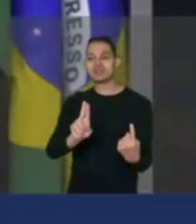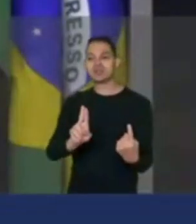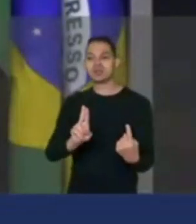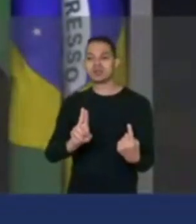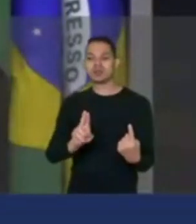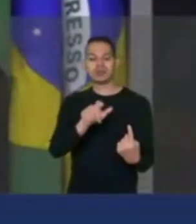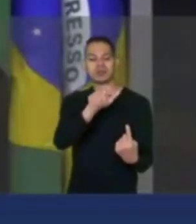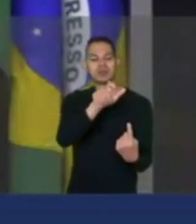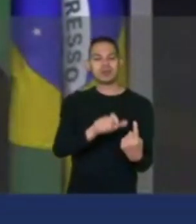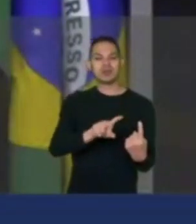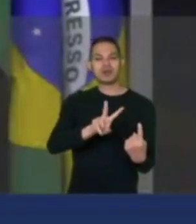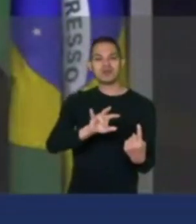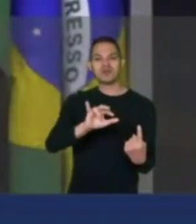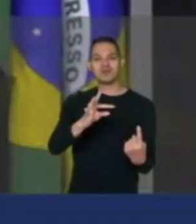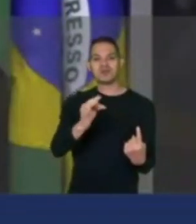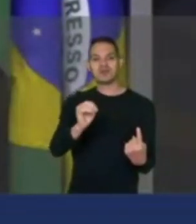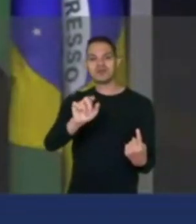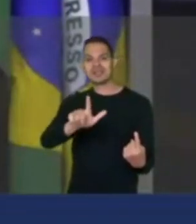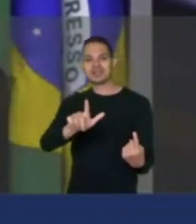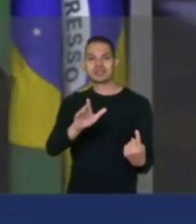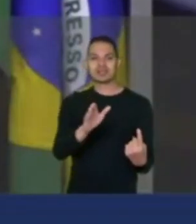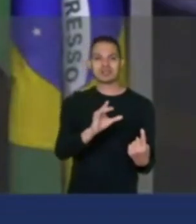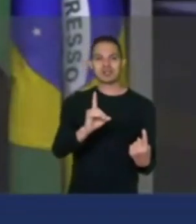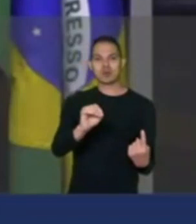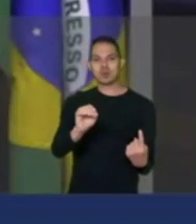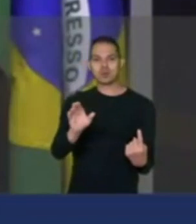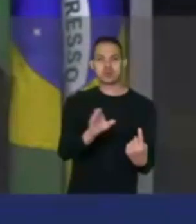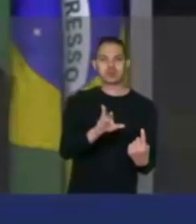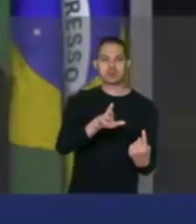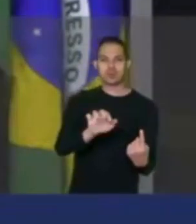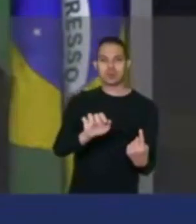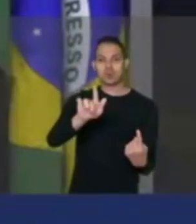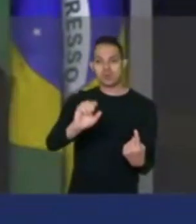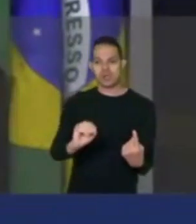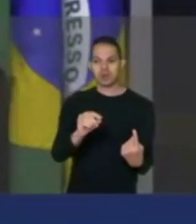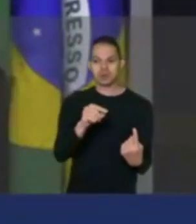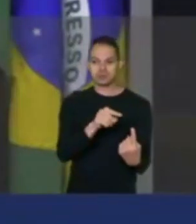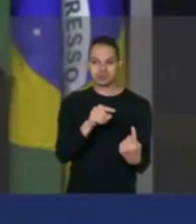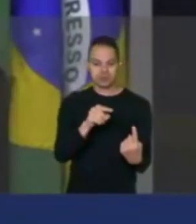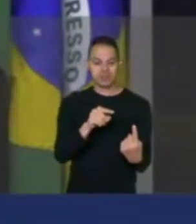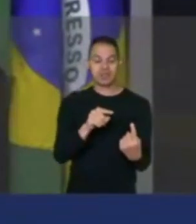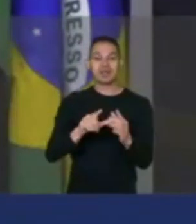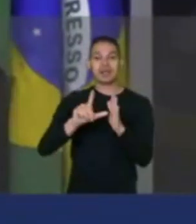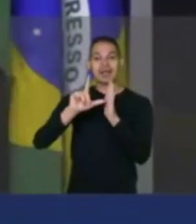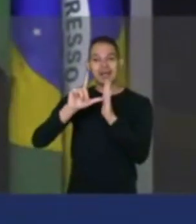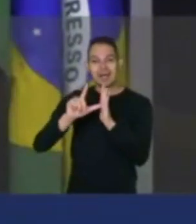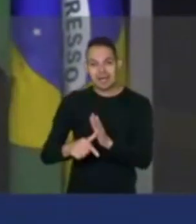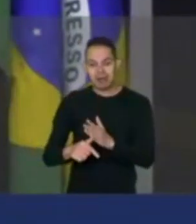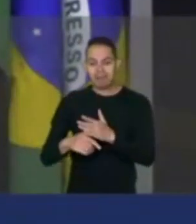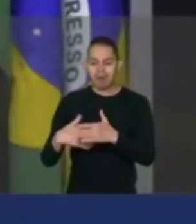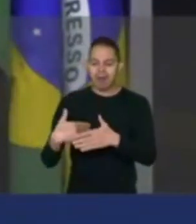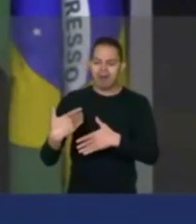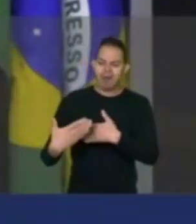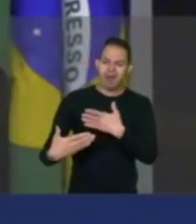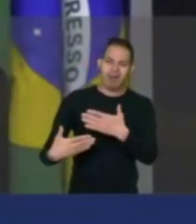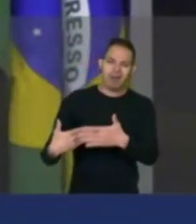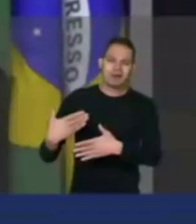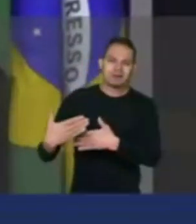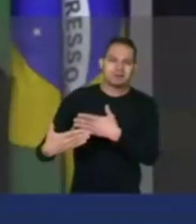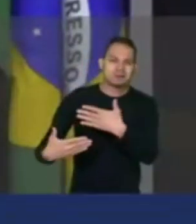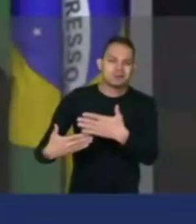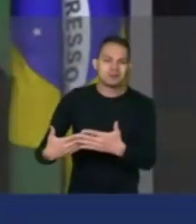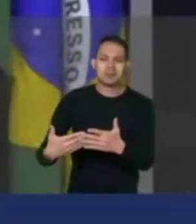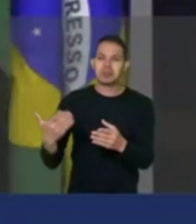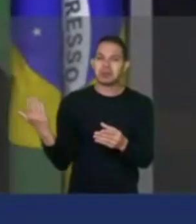Ministro Vital do Rego, senhor presidente, pasmem, atrasou, protelou um dos maiores, o maior processo